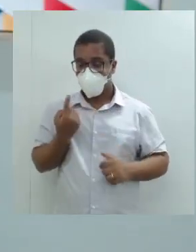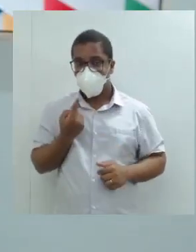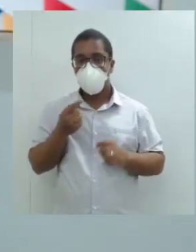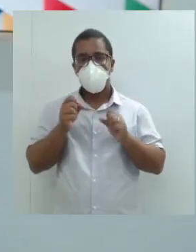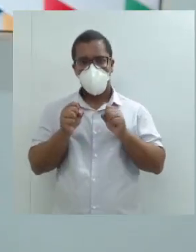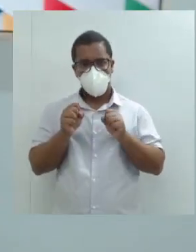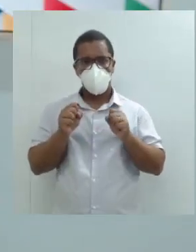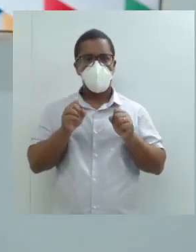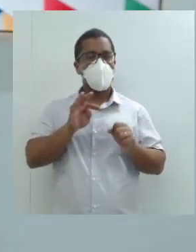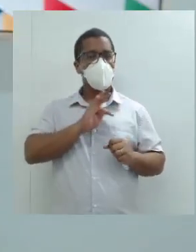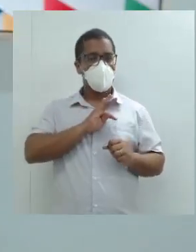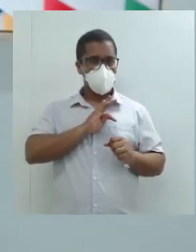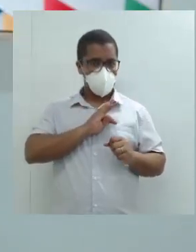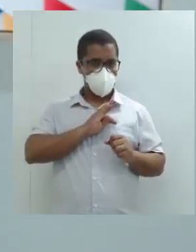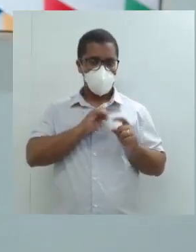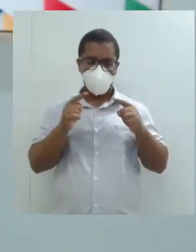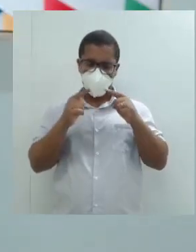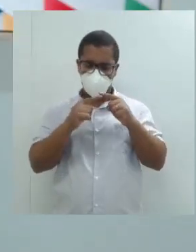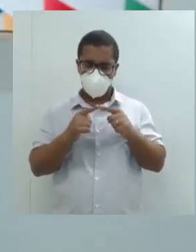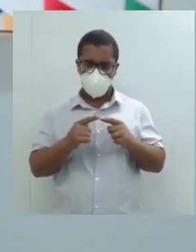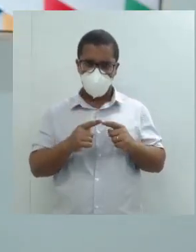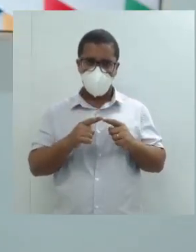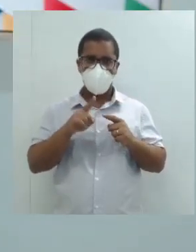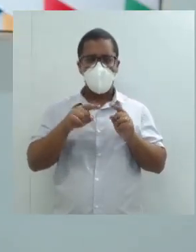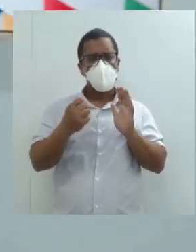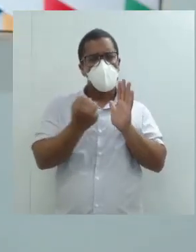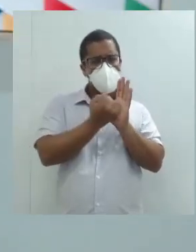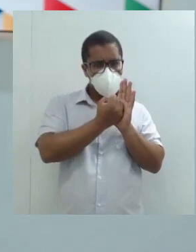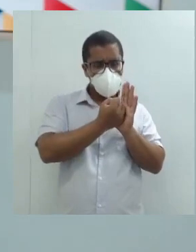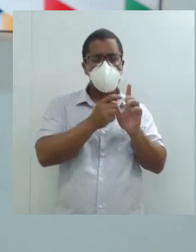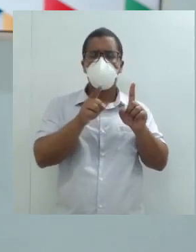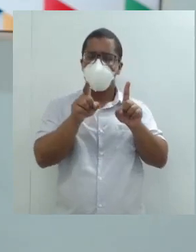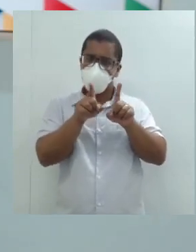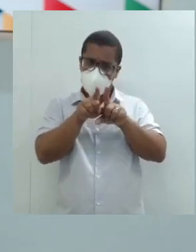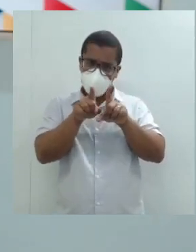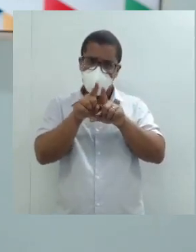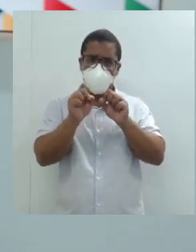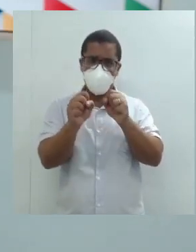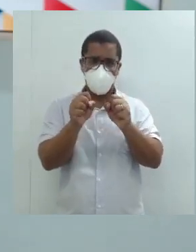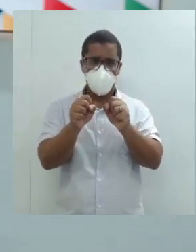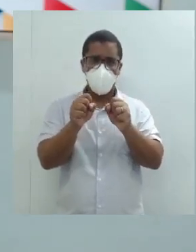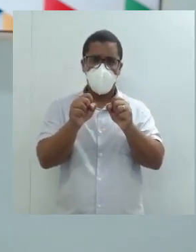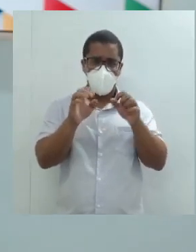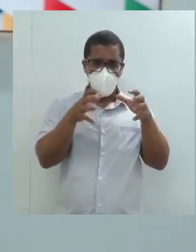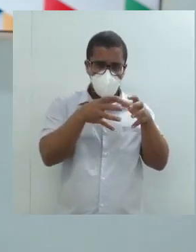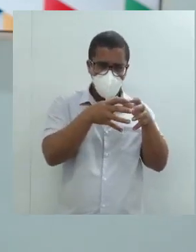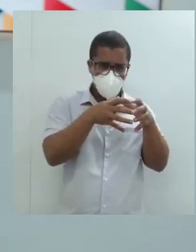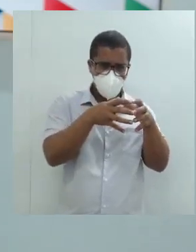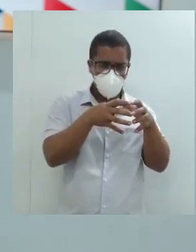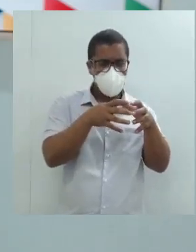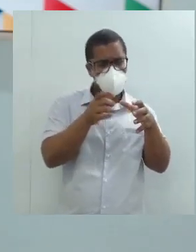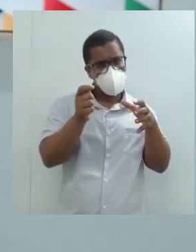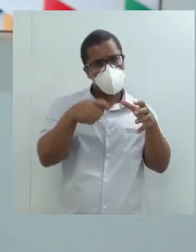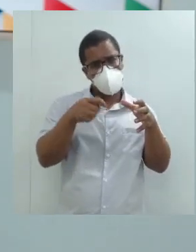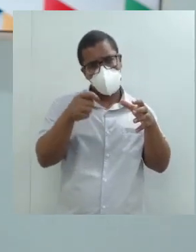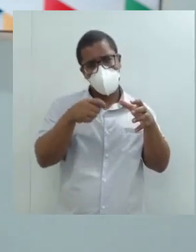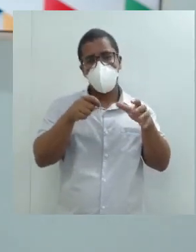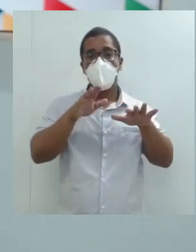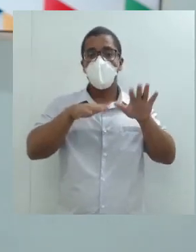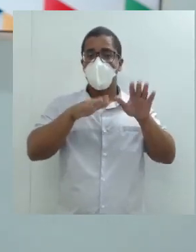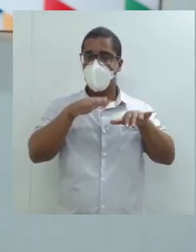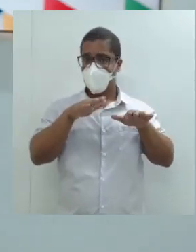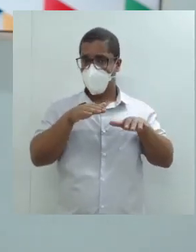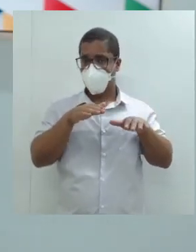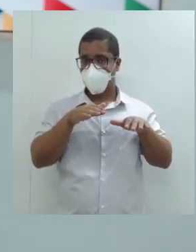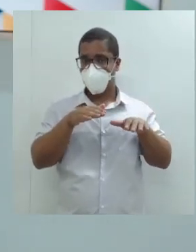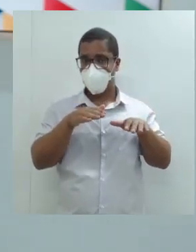técnicos combinatórios, né? Esporte de marca também pode ser coletivo, professora? Pode, dependendo da prova que